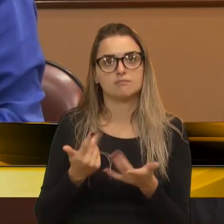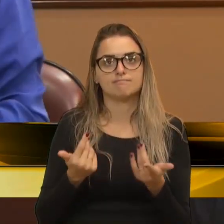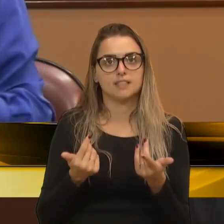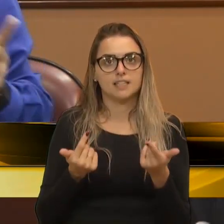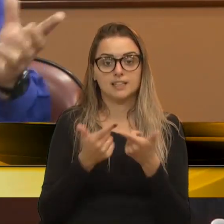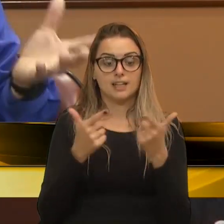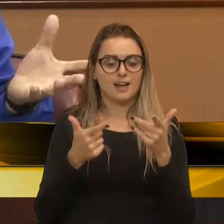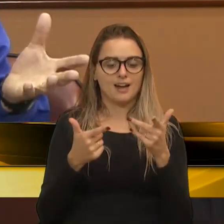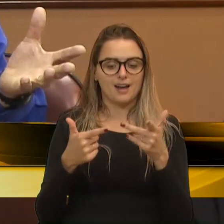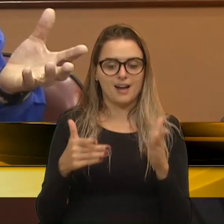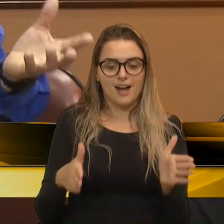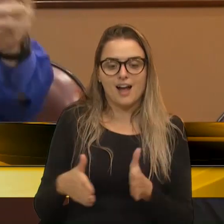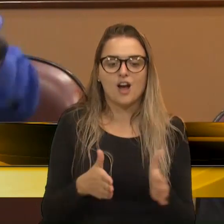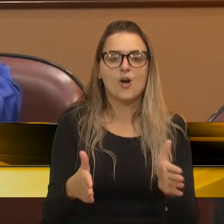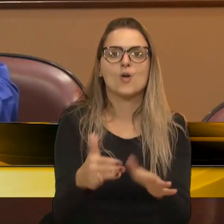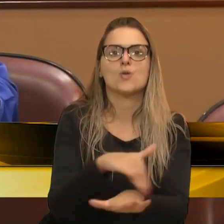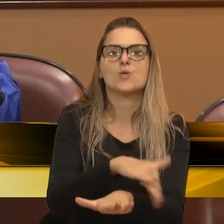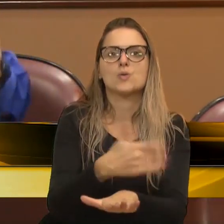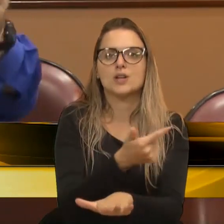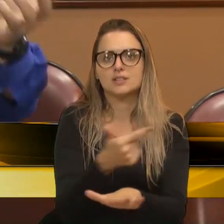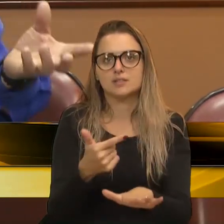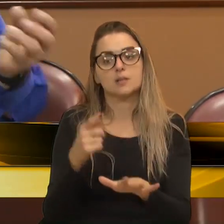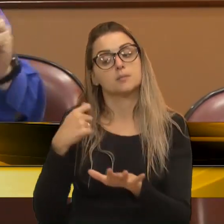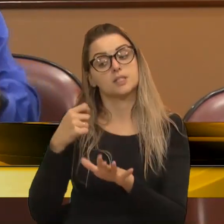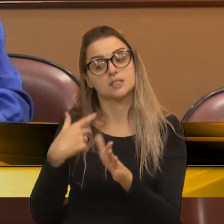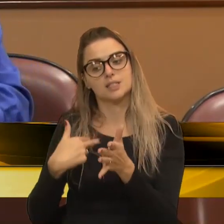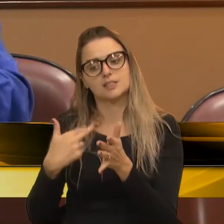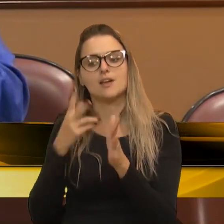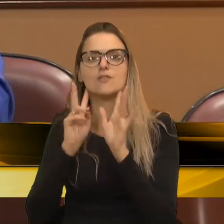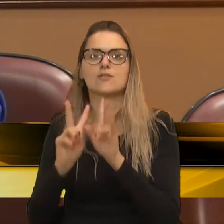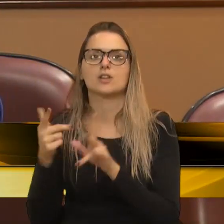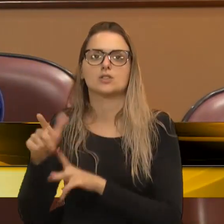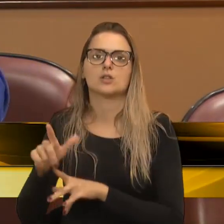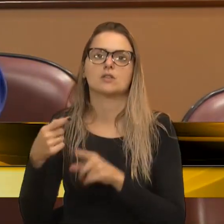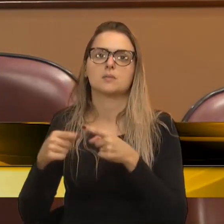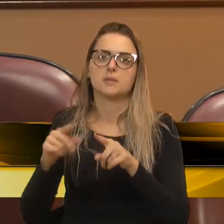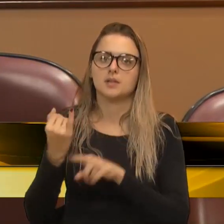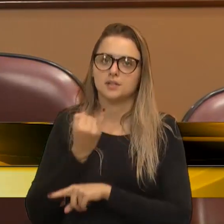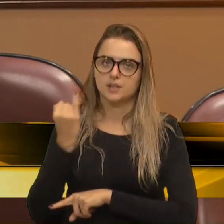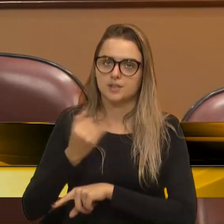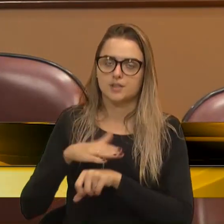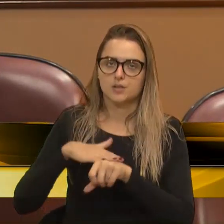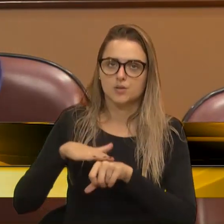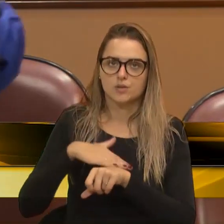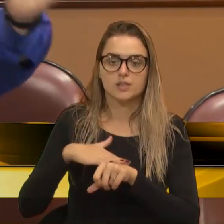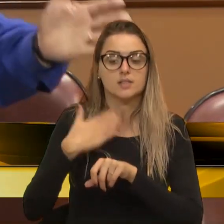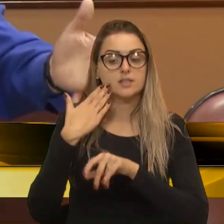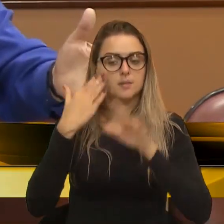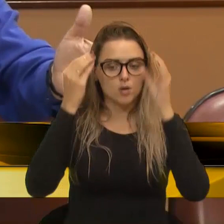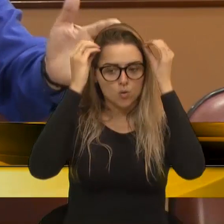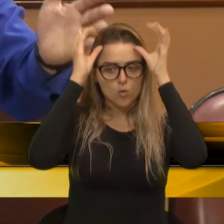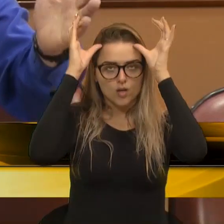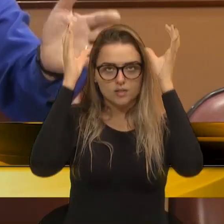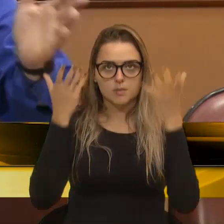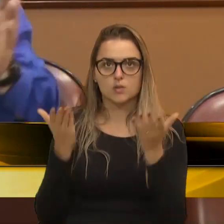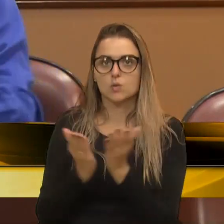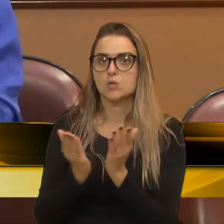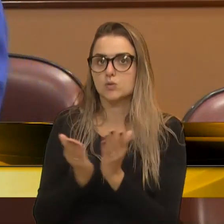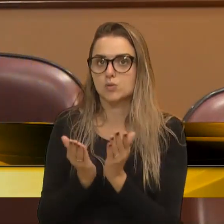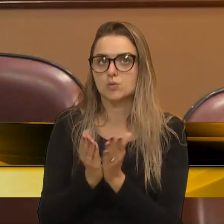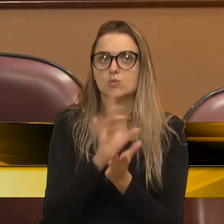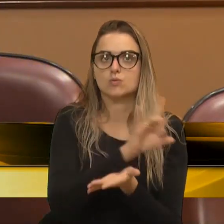comporta. Então, em algumas, temos que rever, mas é muito importante o diálogo dentro do conhecimento e do estudo de